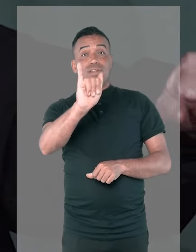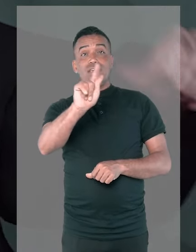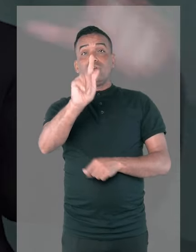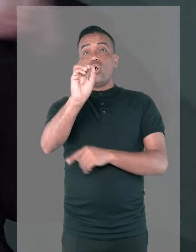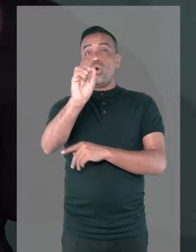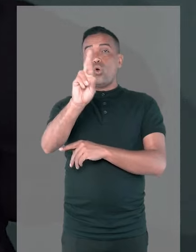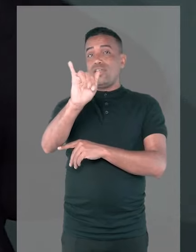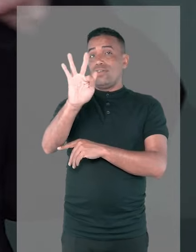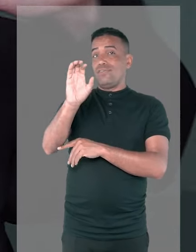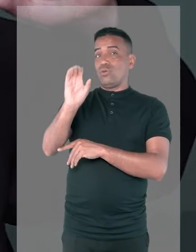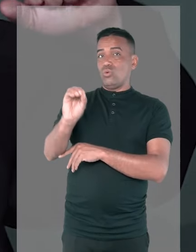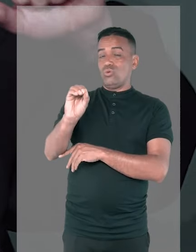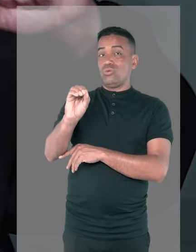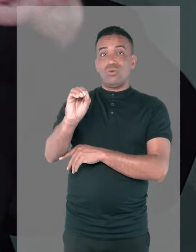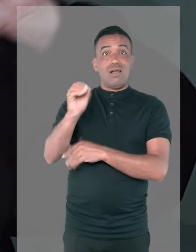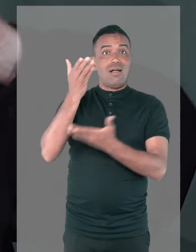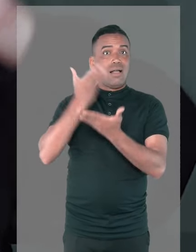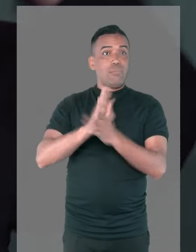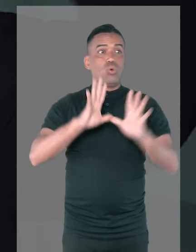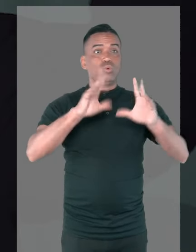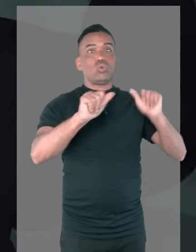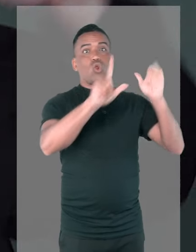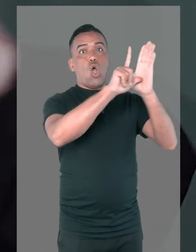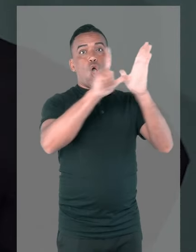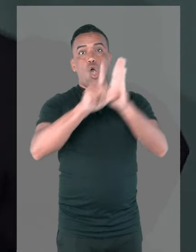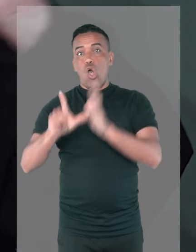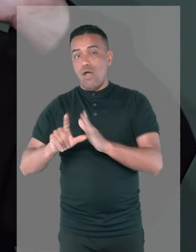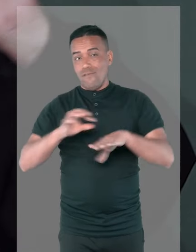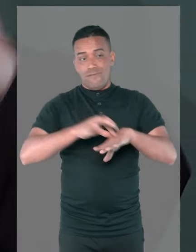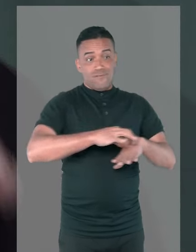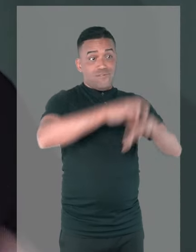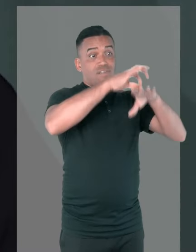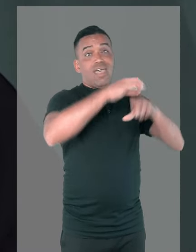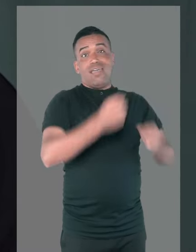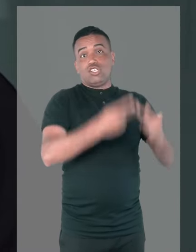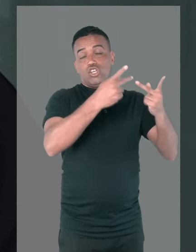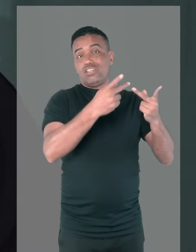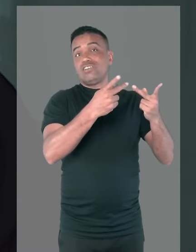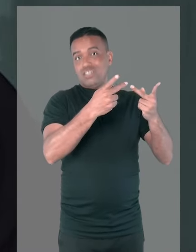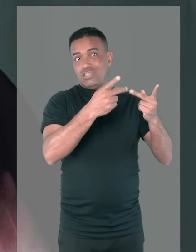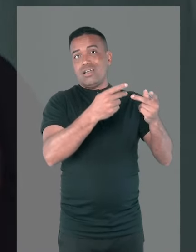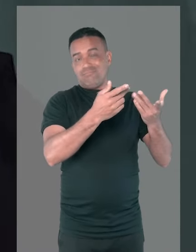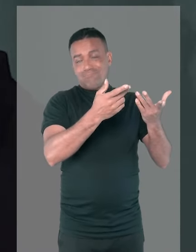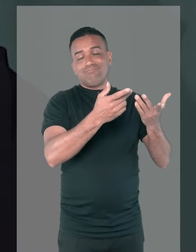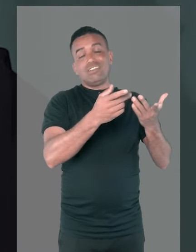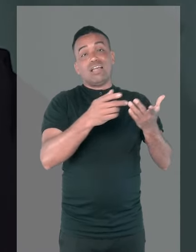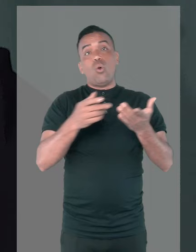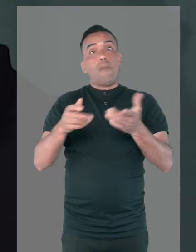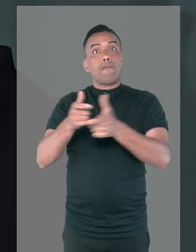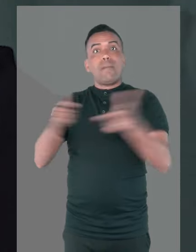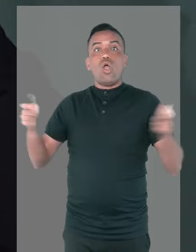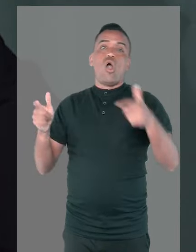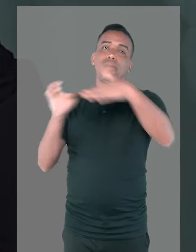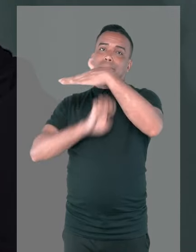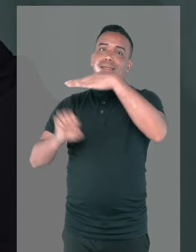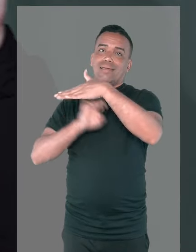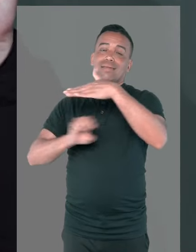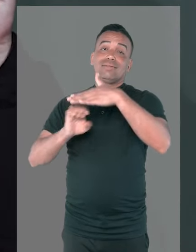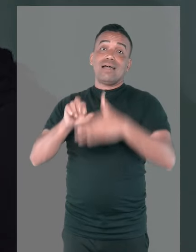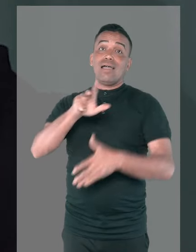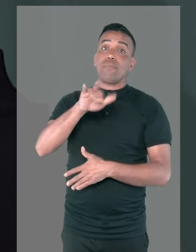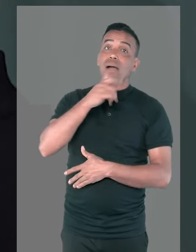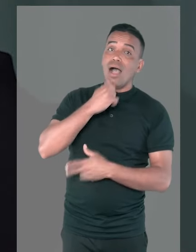criações familiares e pequenas da região e se tornou o maior frigorífico da região, pertence a 2 irmãos, irmão número 1,